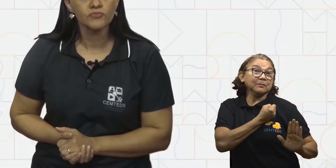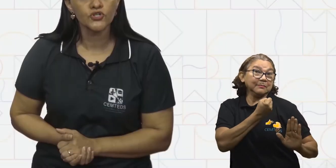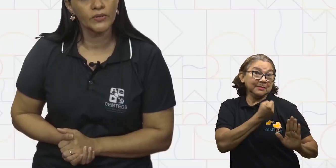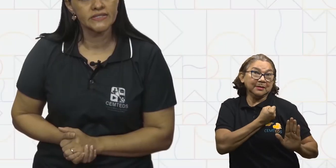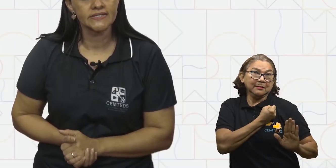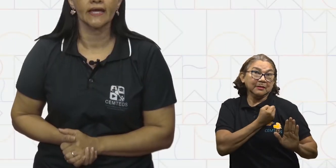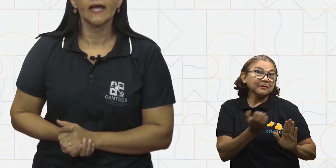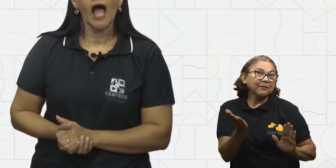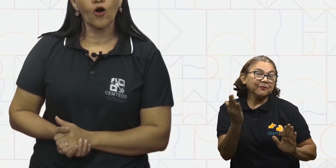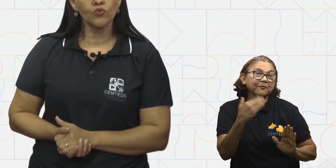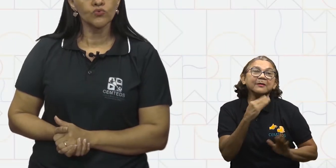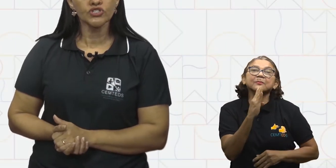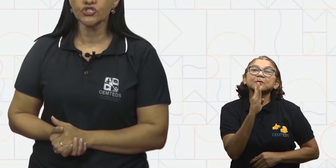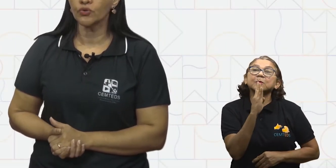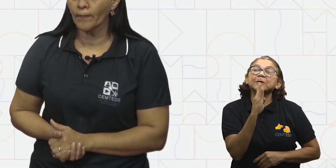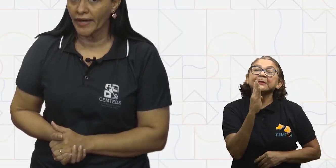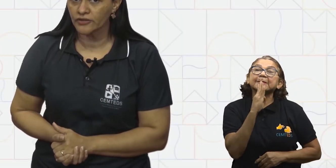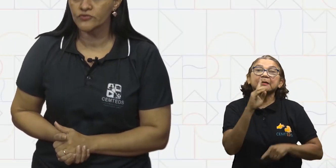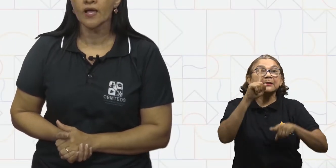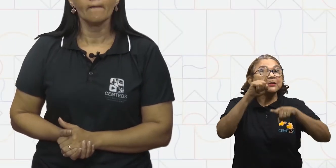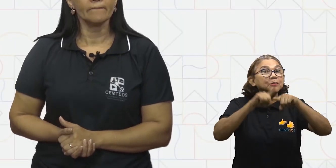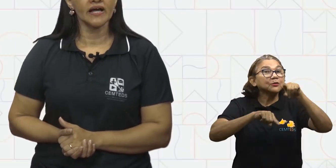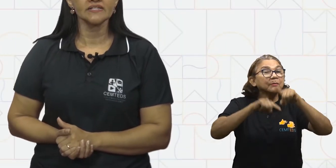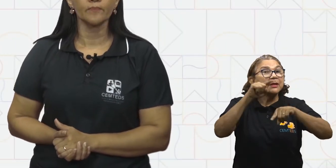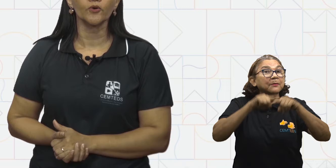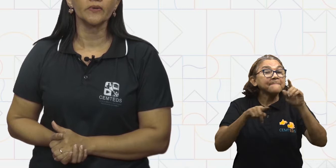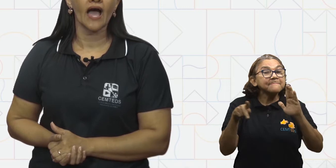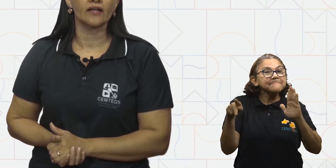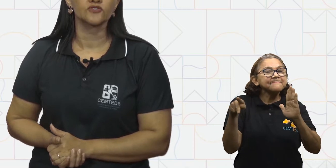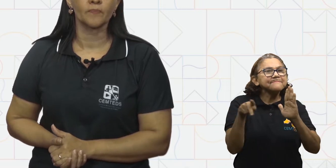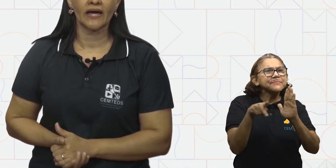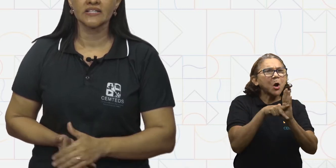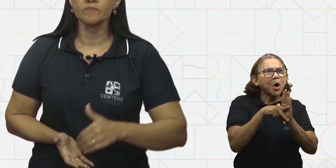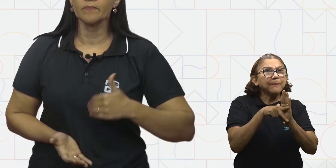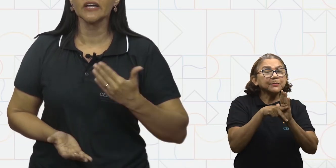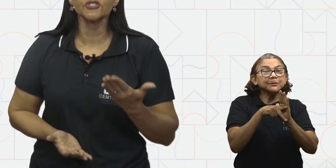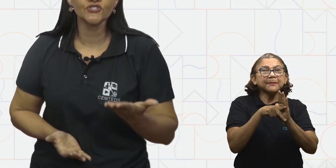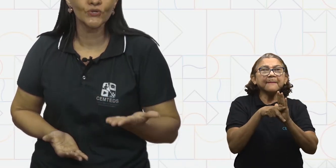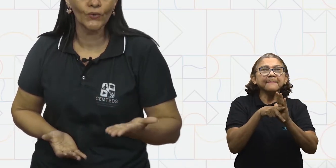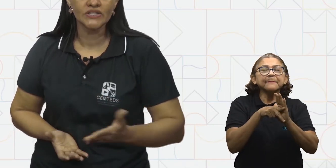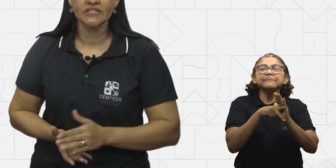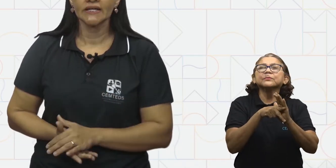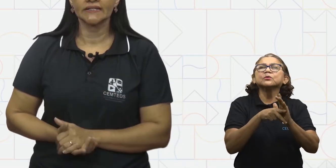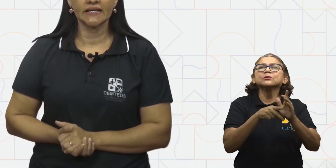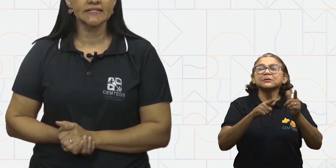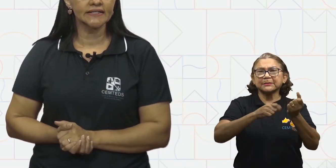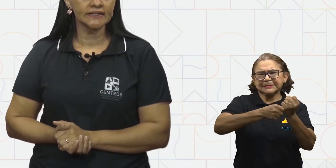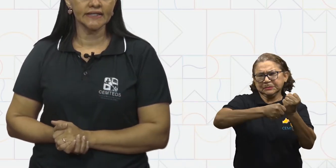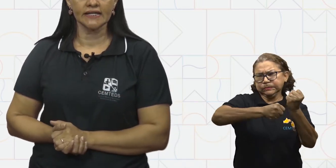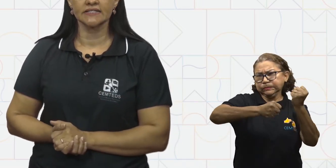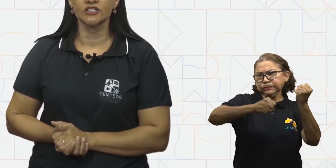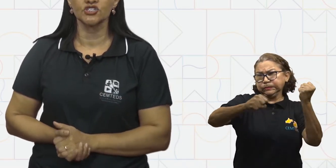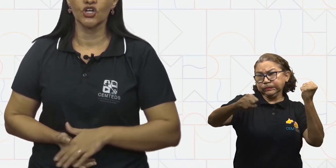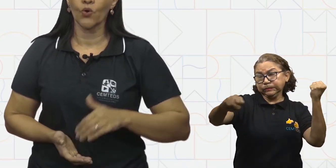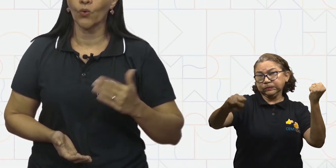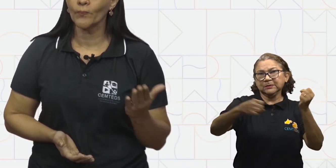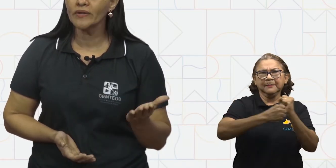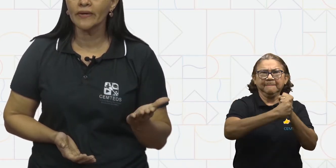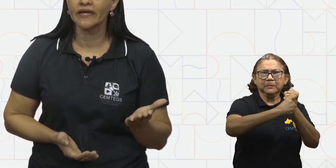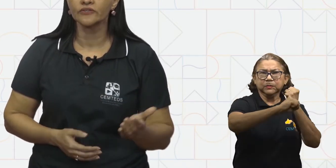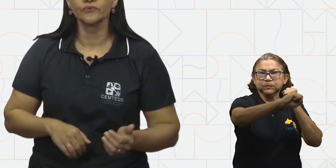numericamente. Vamos conhecer alguns instrumentos mais apropriados para as medições das grandezas